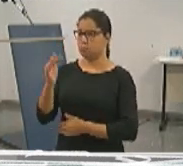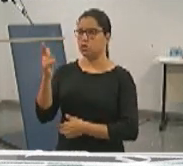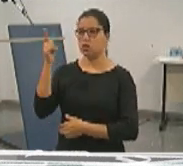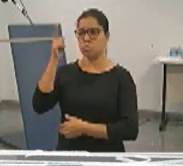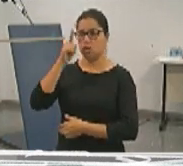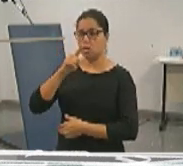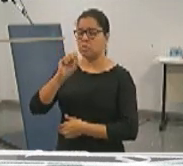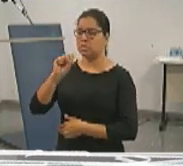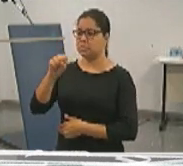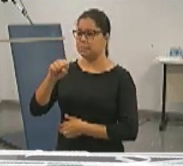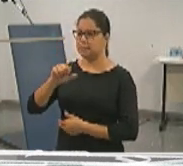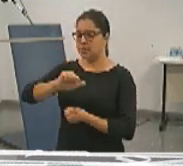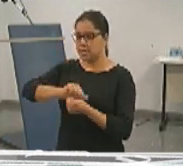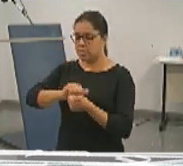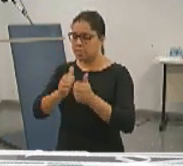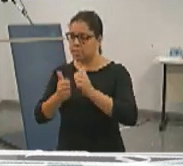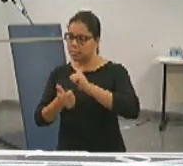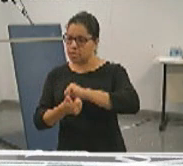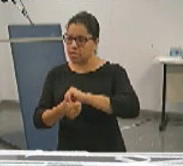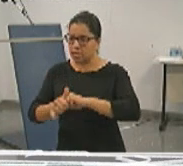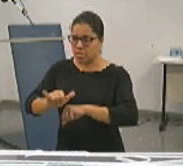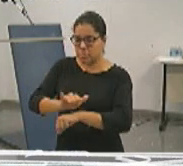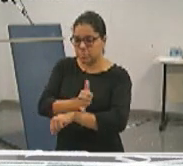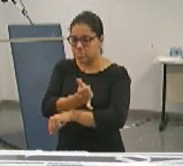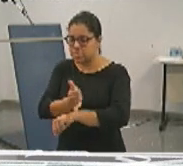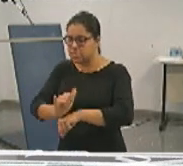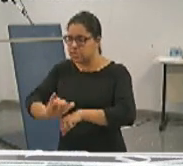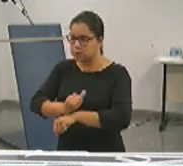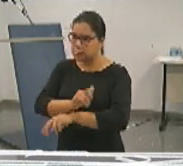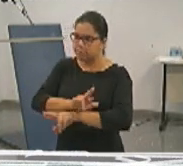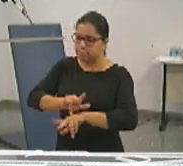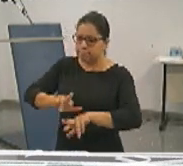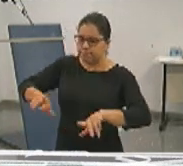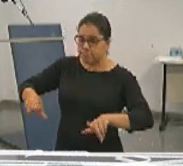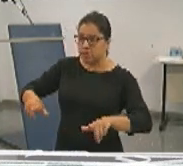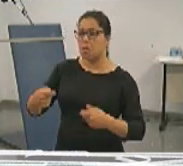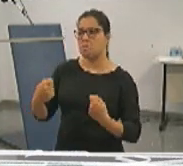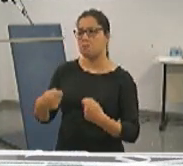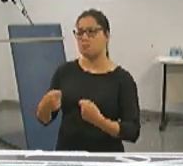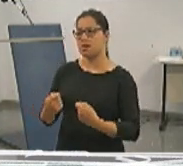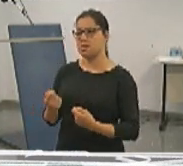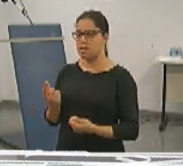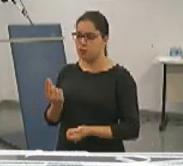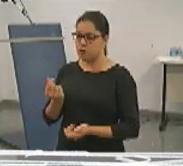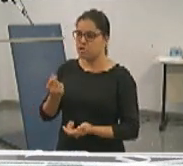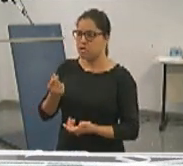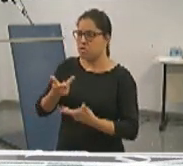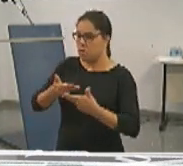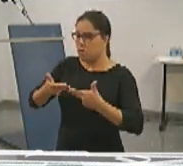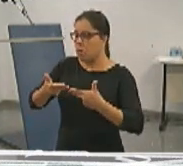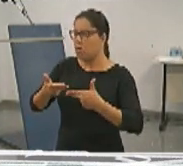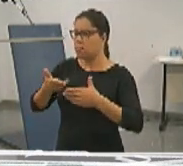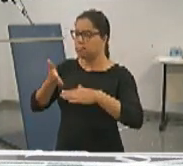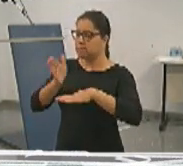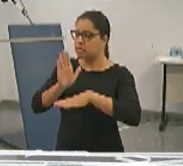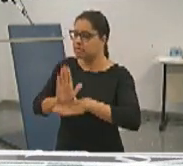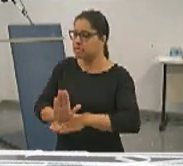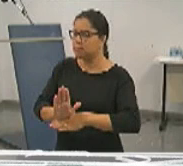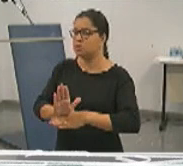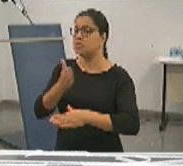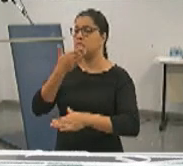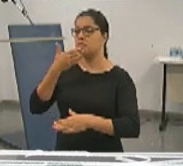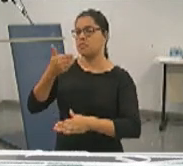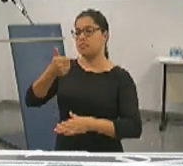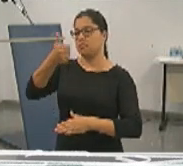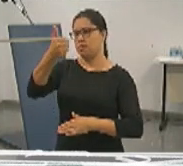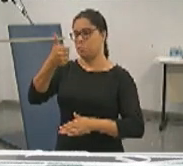se adequar aos novos tempos, precisa investir em novas tecnologias de educação que favoreçam da melhor forma possível